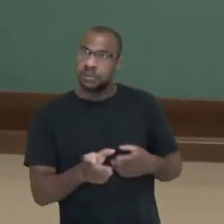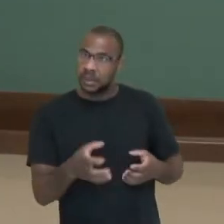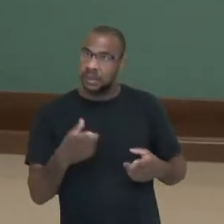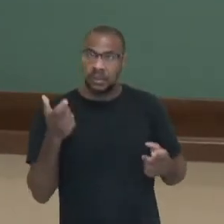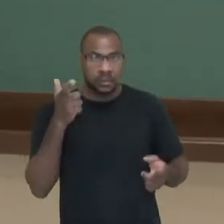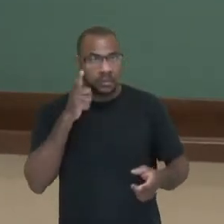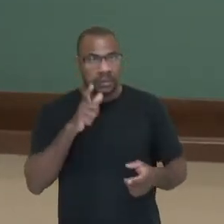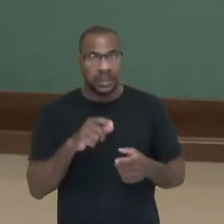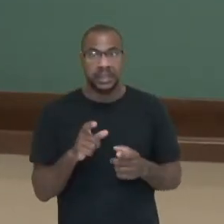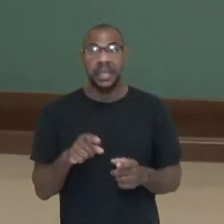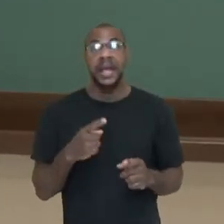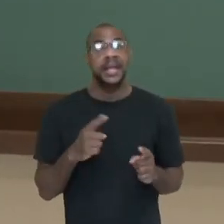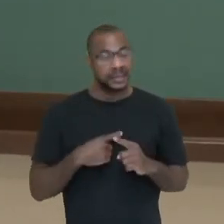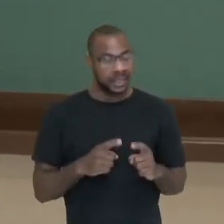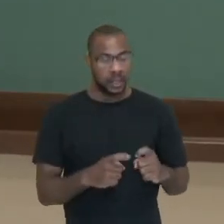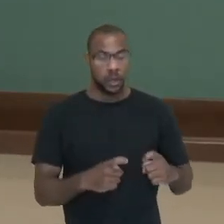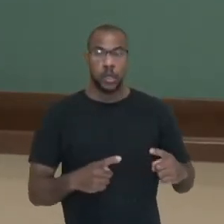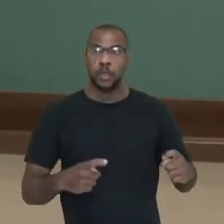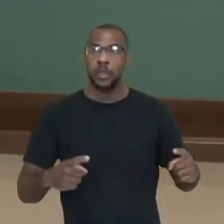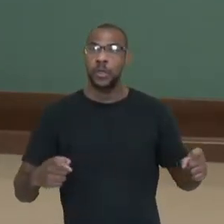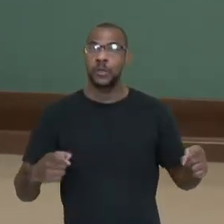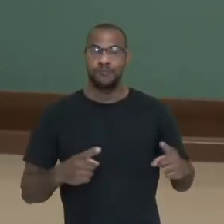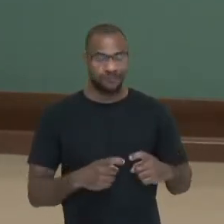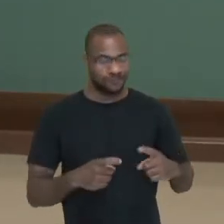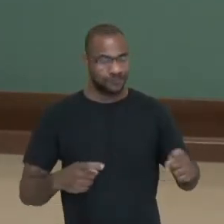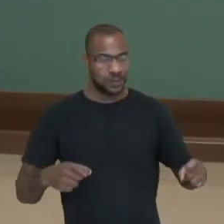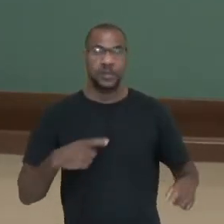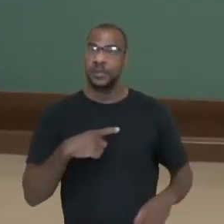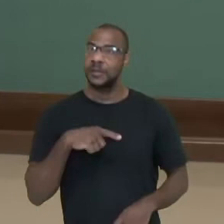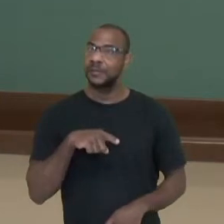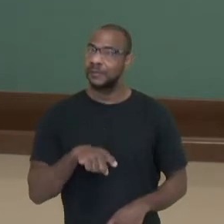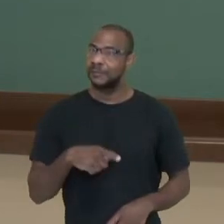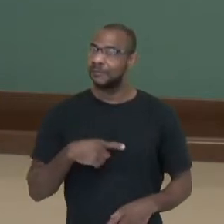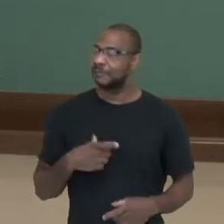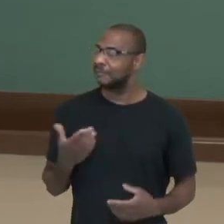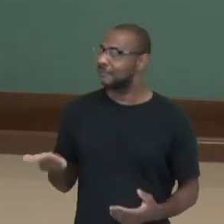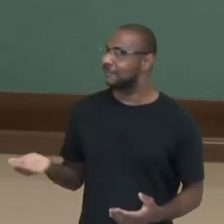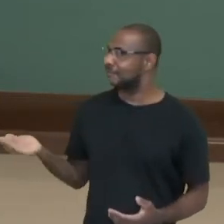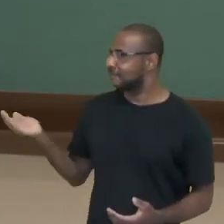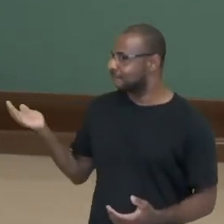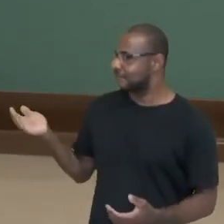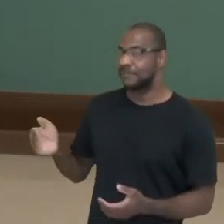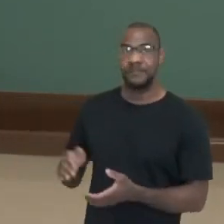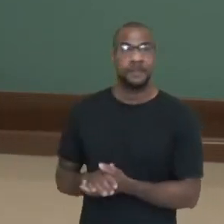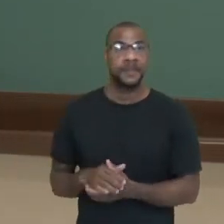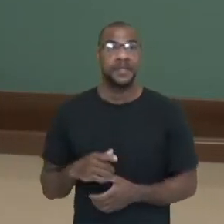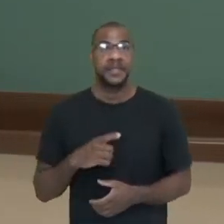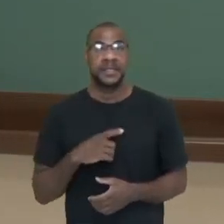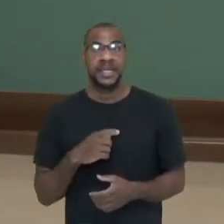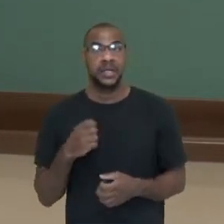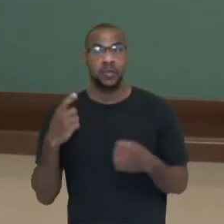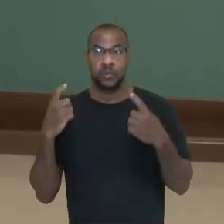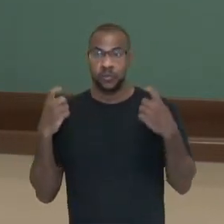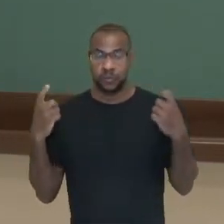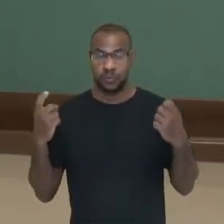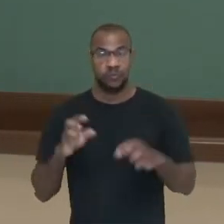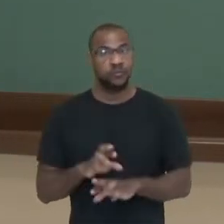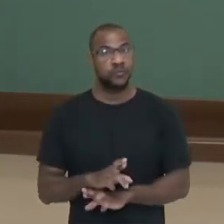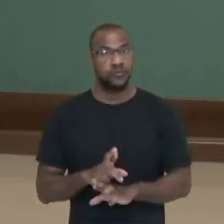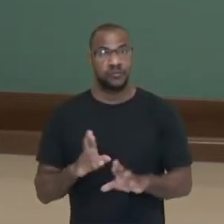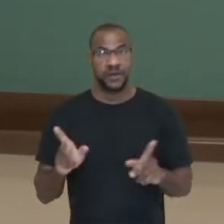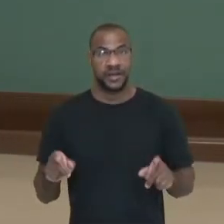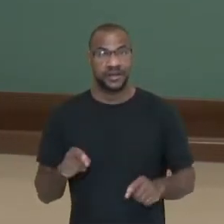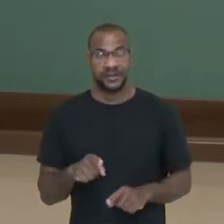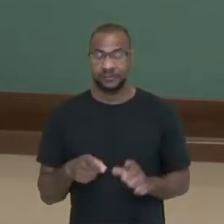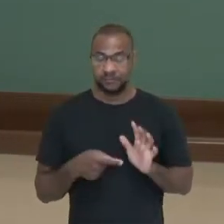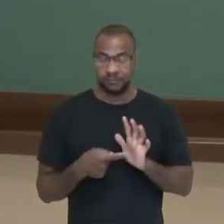som. Graças aos 2 sensores, nós conseguimos nos comunicar. Eu emito um som, esse som ele